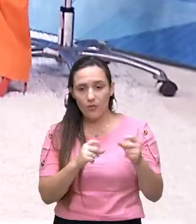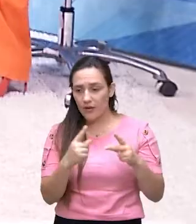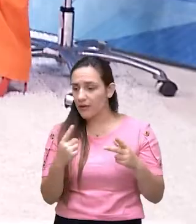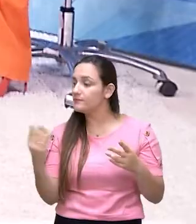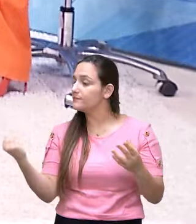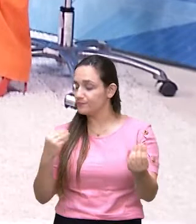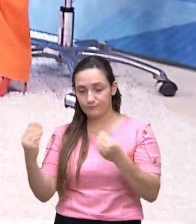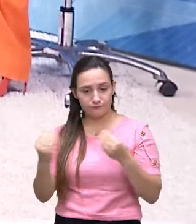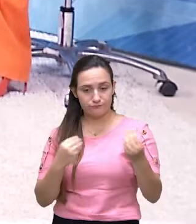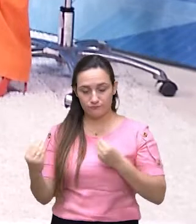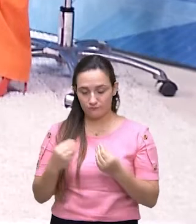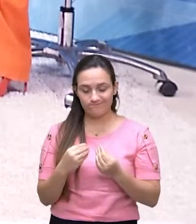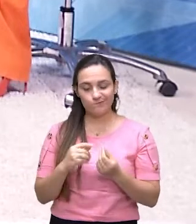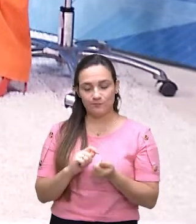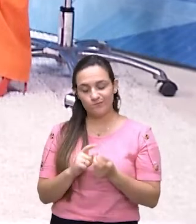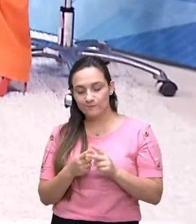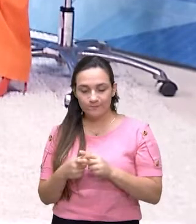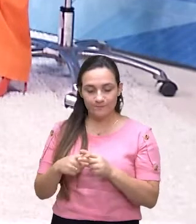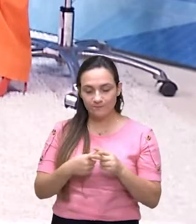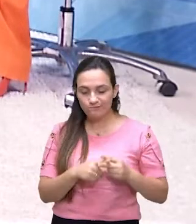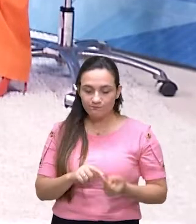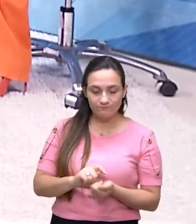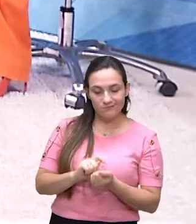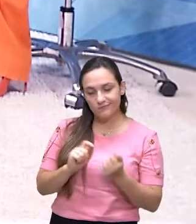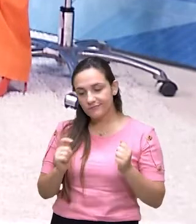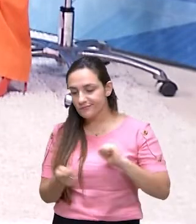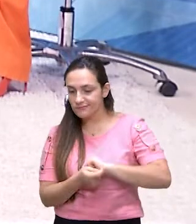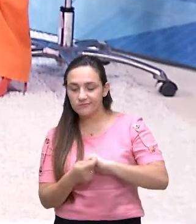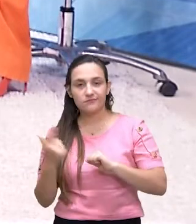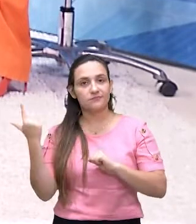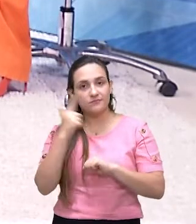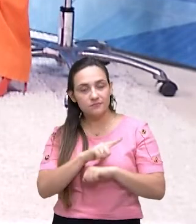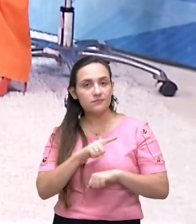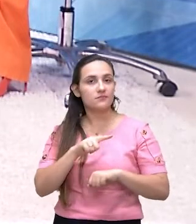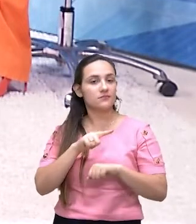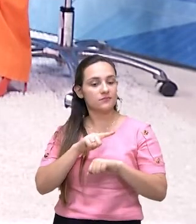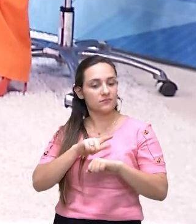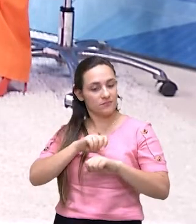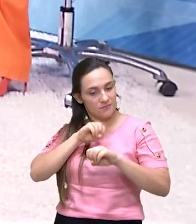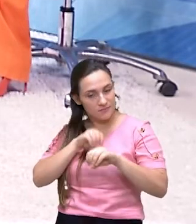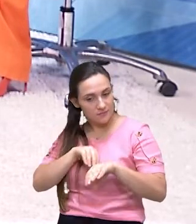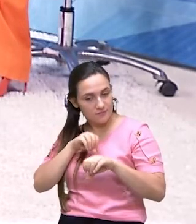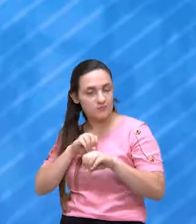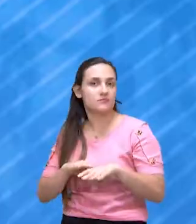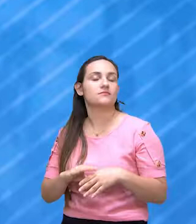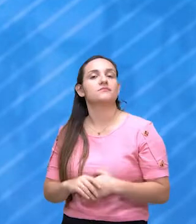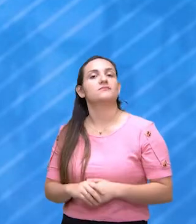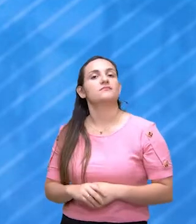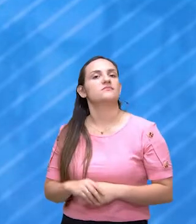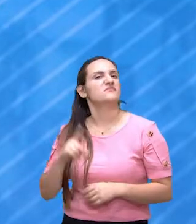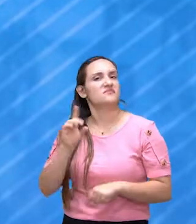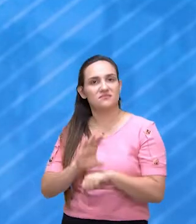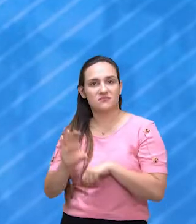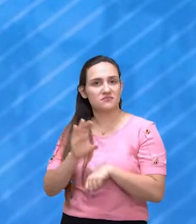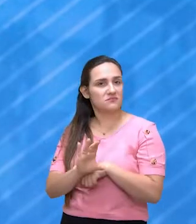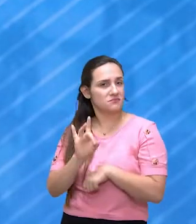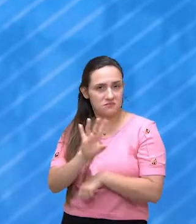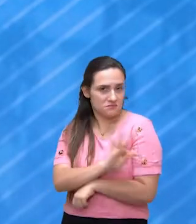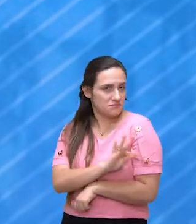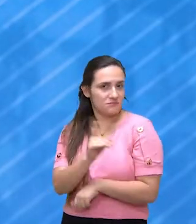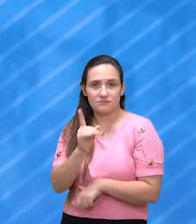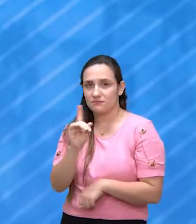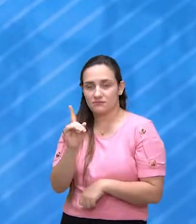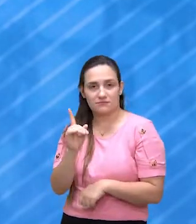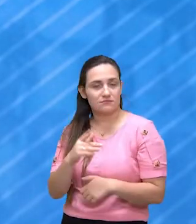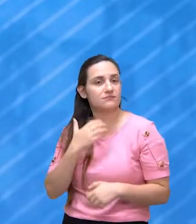belíssimas iniciativas E aí a ESA vem justamente para trazer esse tom pedagógico esse Oi gente fico para